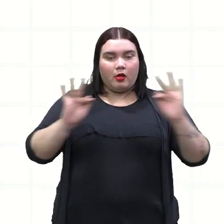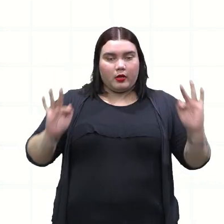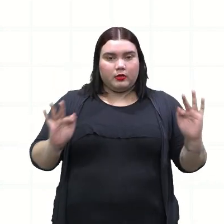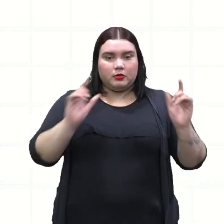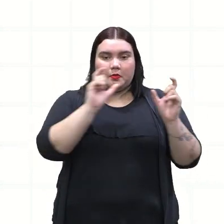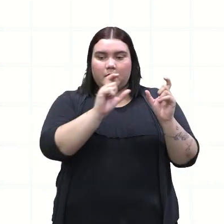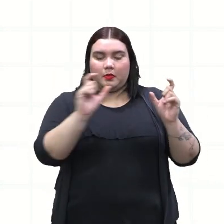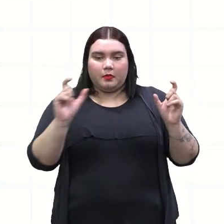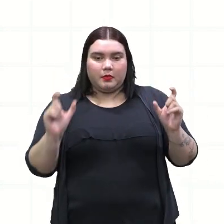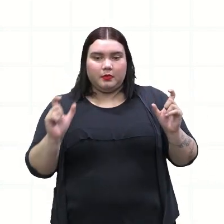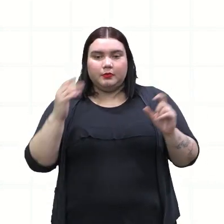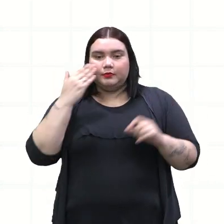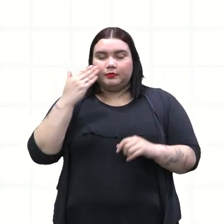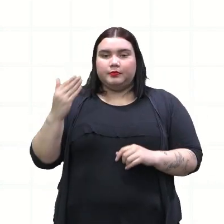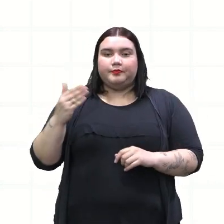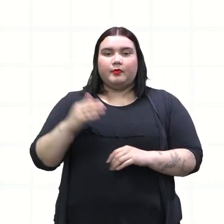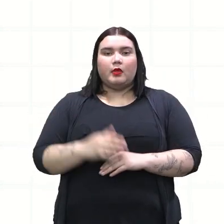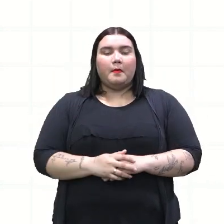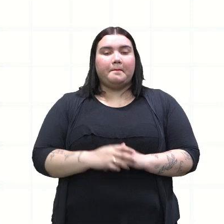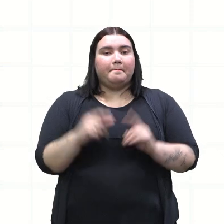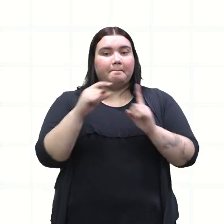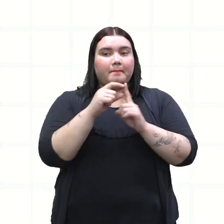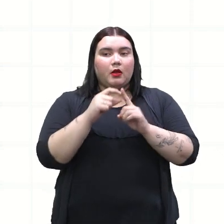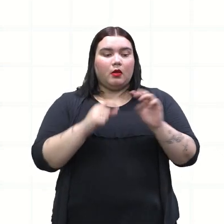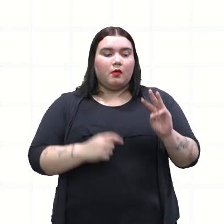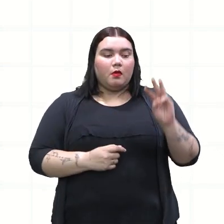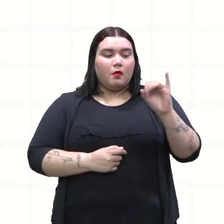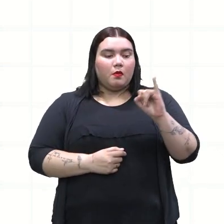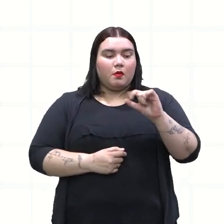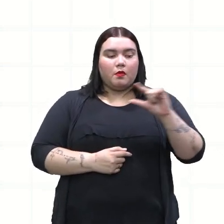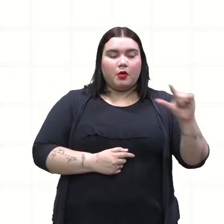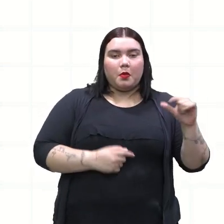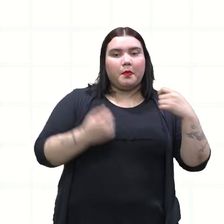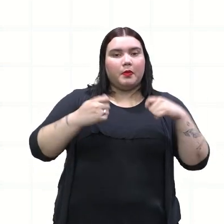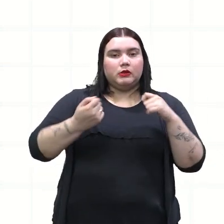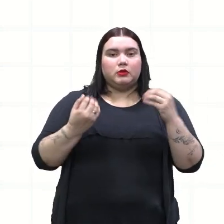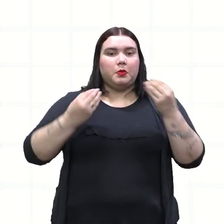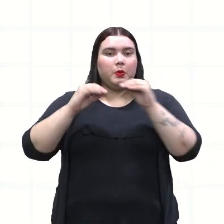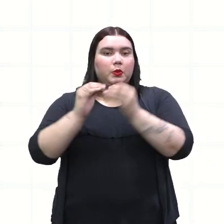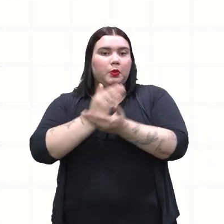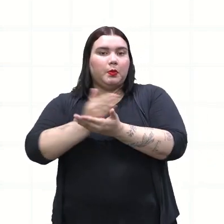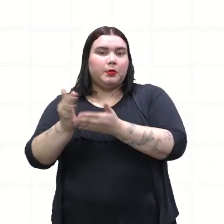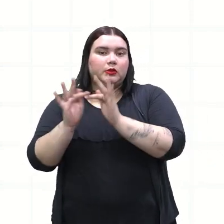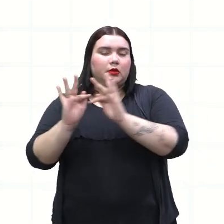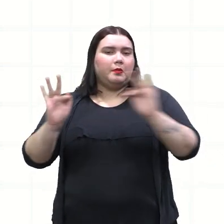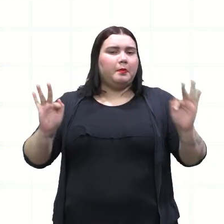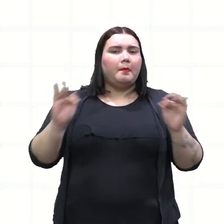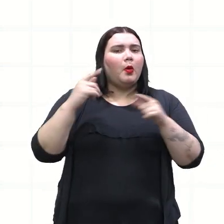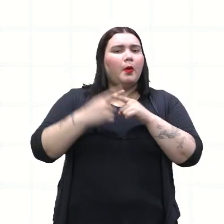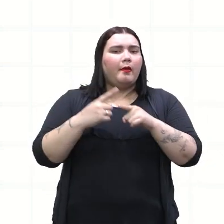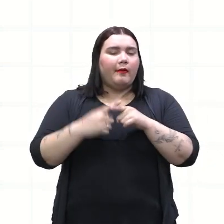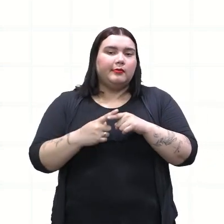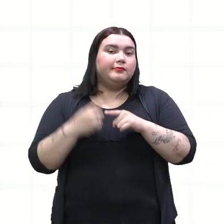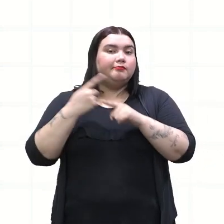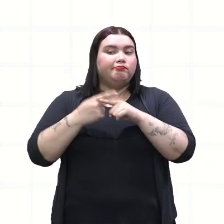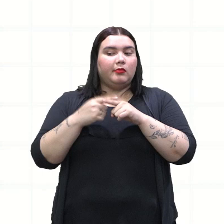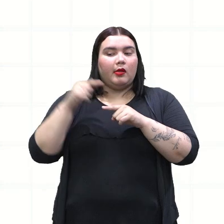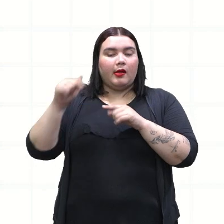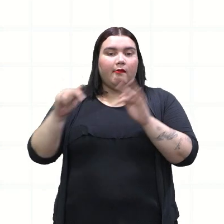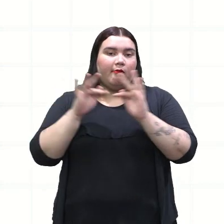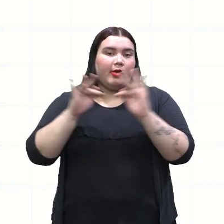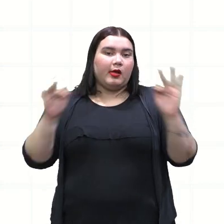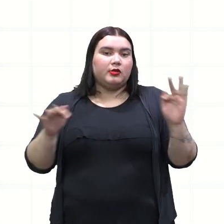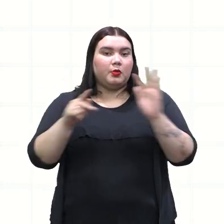pergunta. Por quê? Porque é o will que vai dizer que essa frase está no futuro e que essa frase é uma pergunta, está na